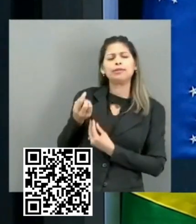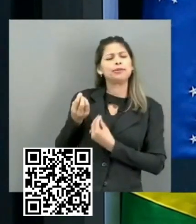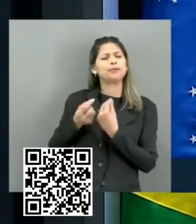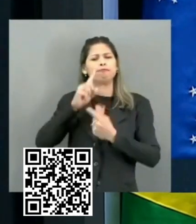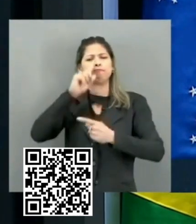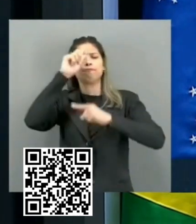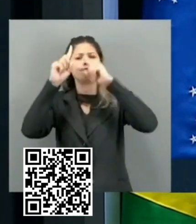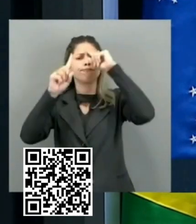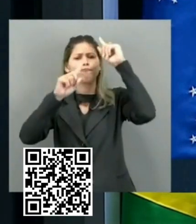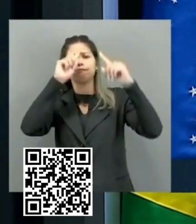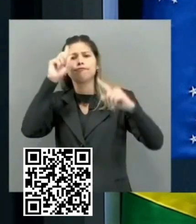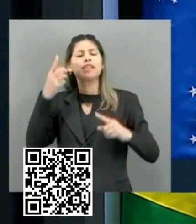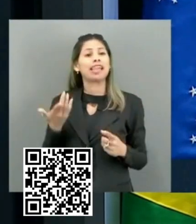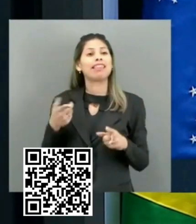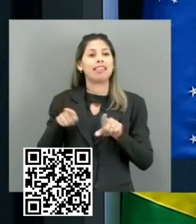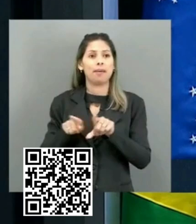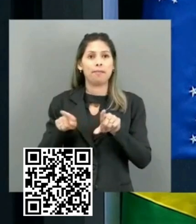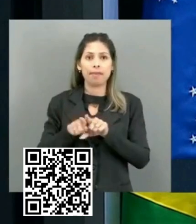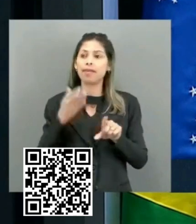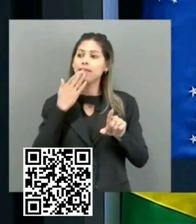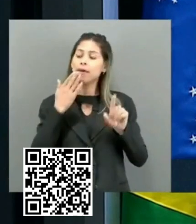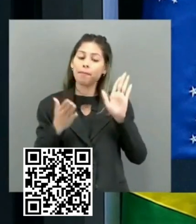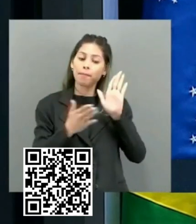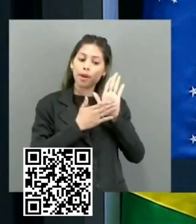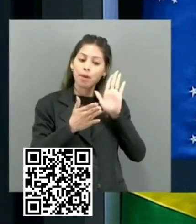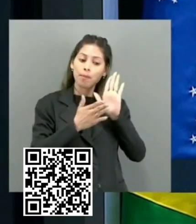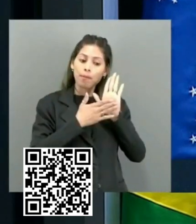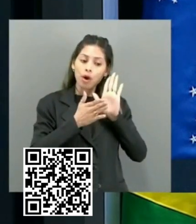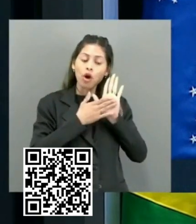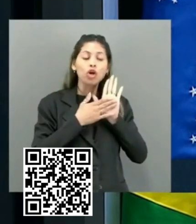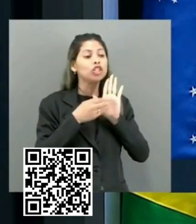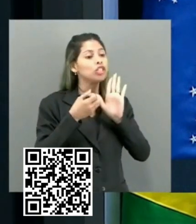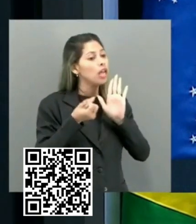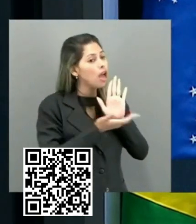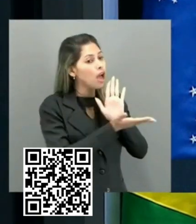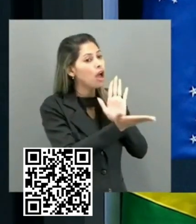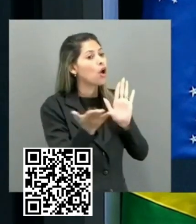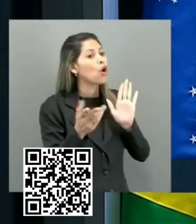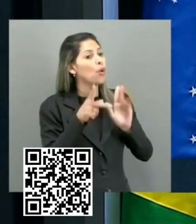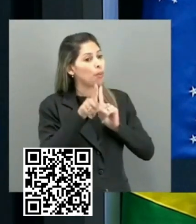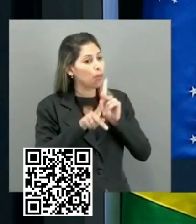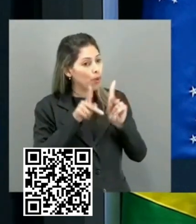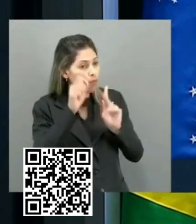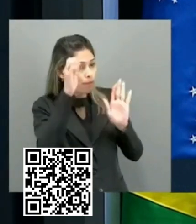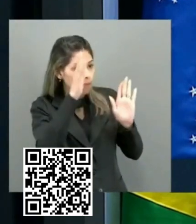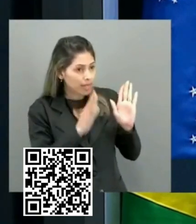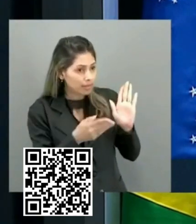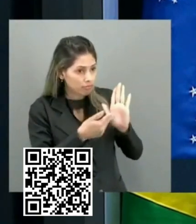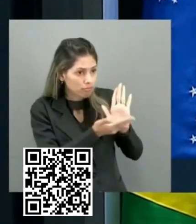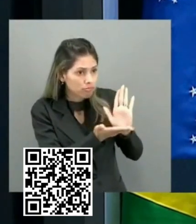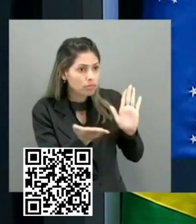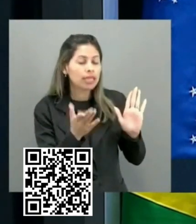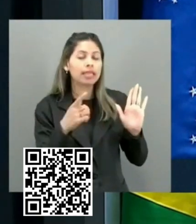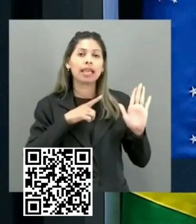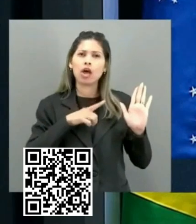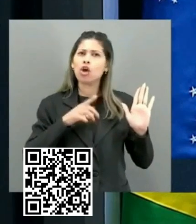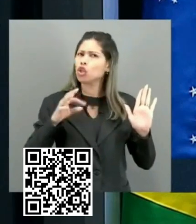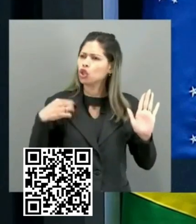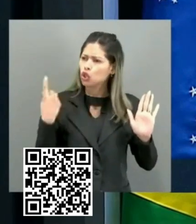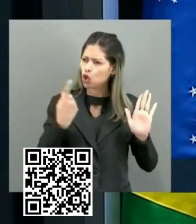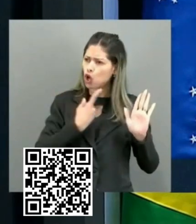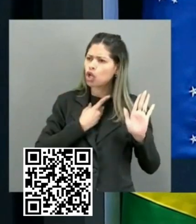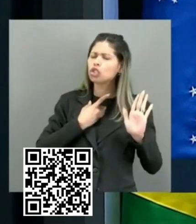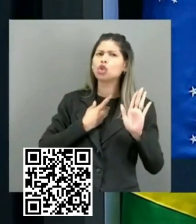ideias e das propostas à população. Por tudo que assistimos na eleição